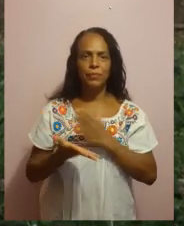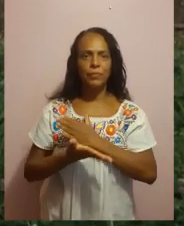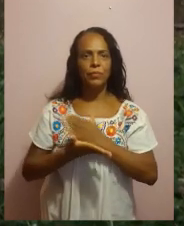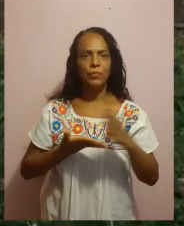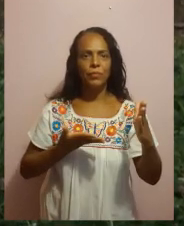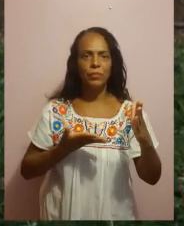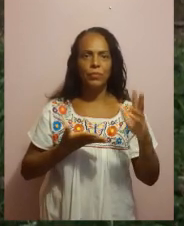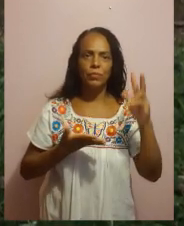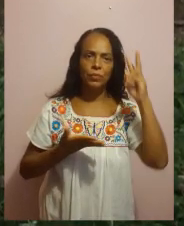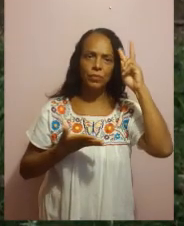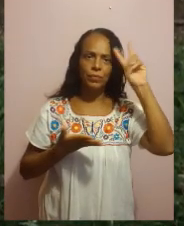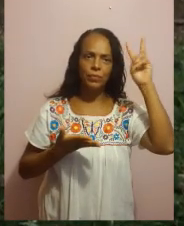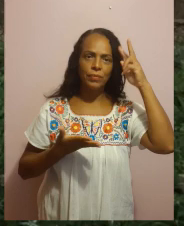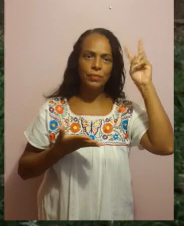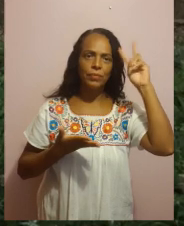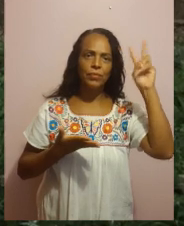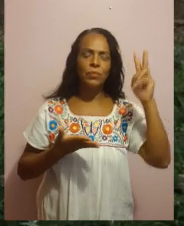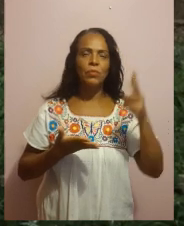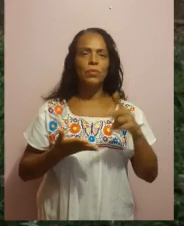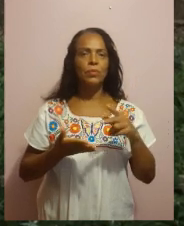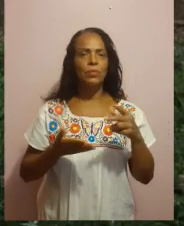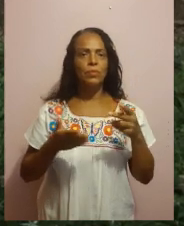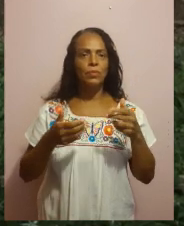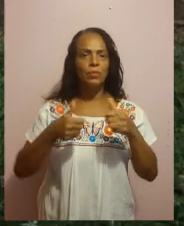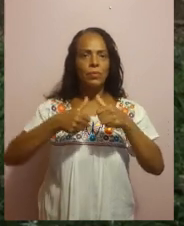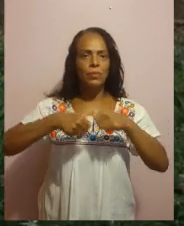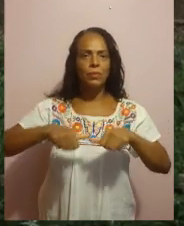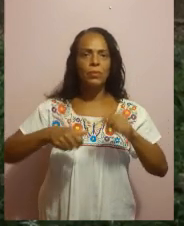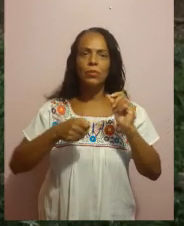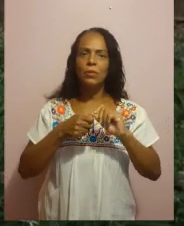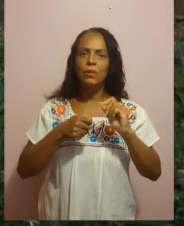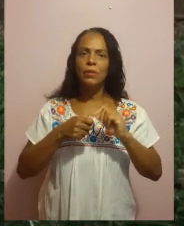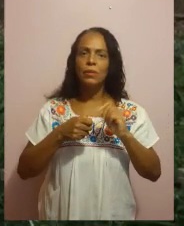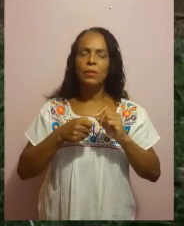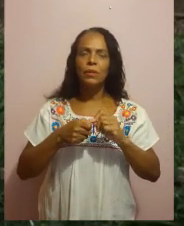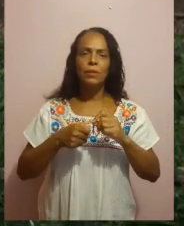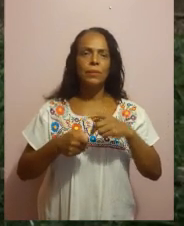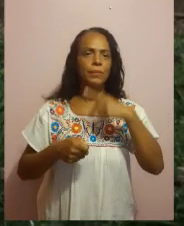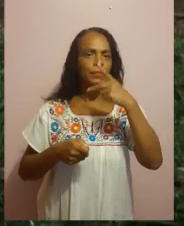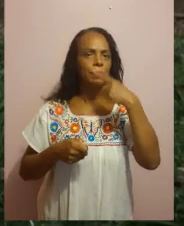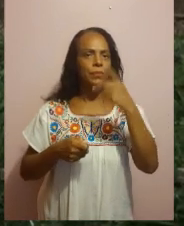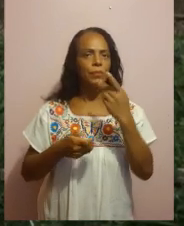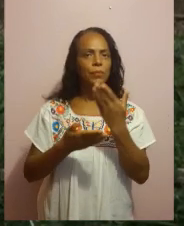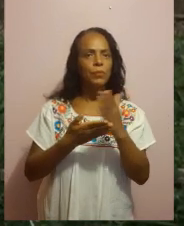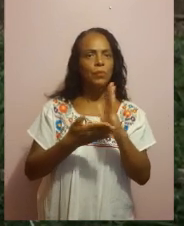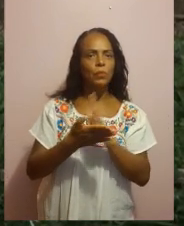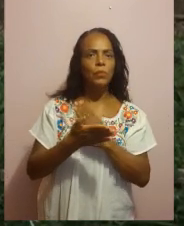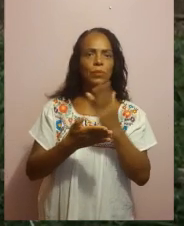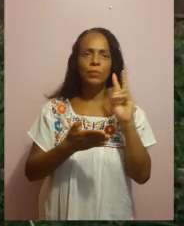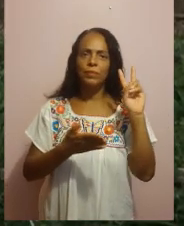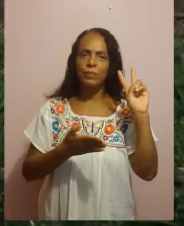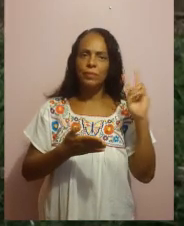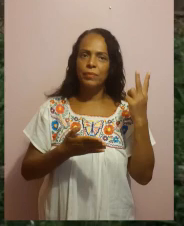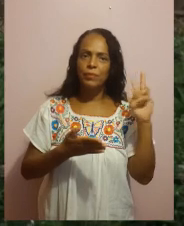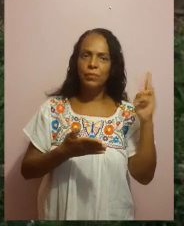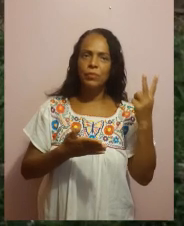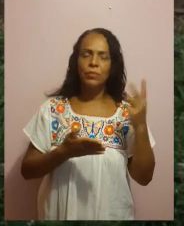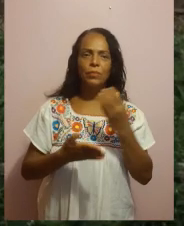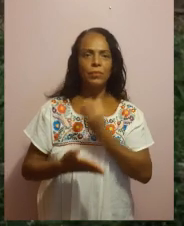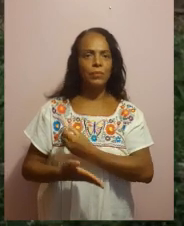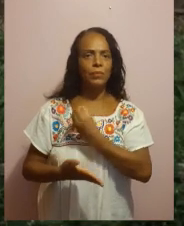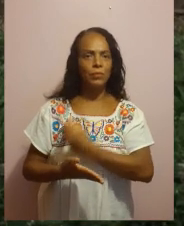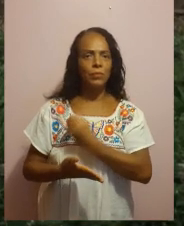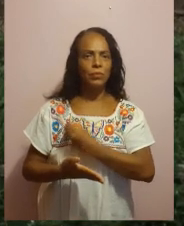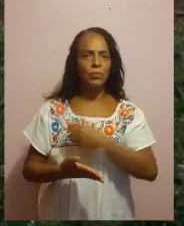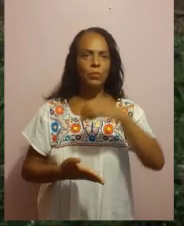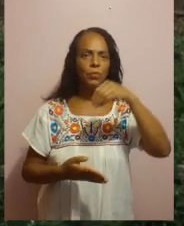ao relato que estamos fazendo acerca de algumas histórias da vida do mestre Raimundo